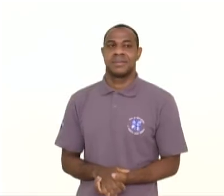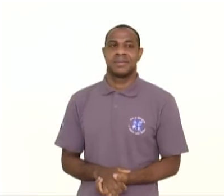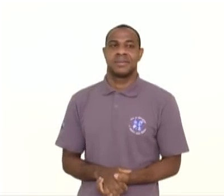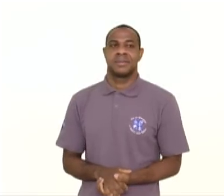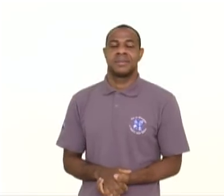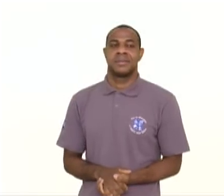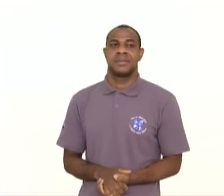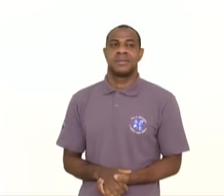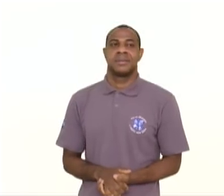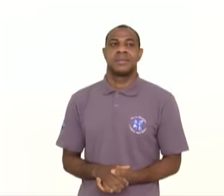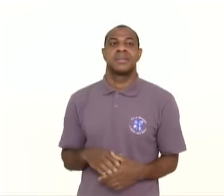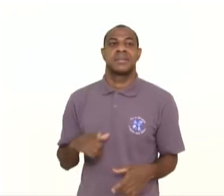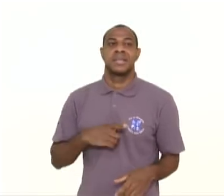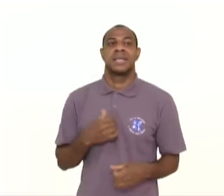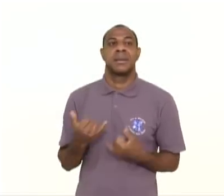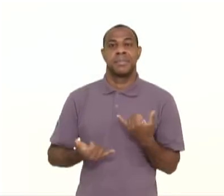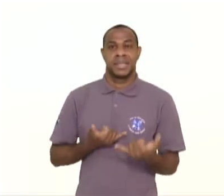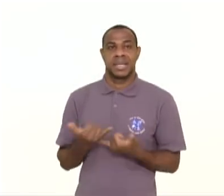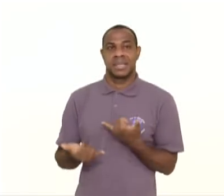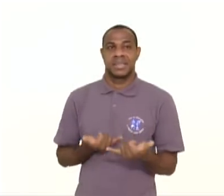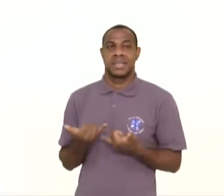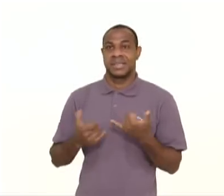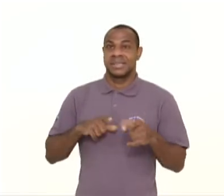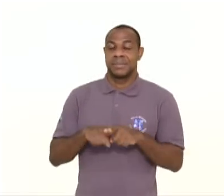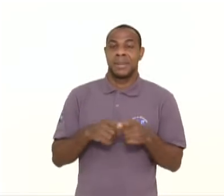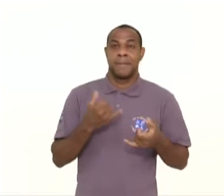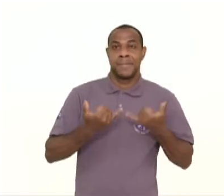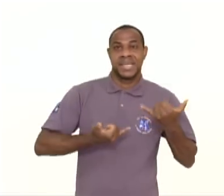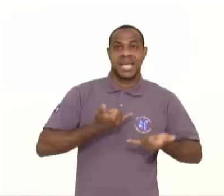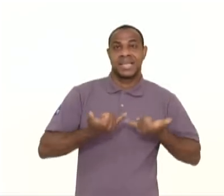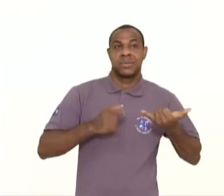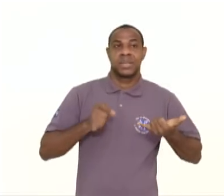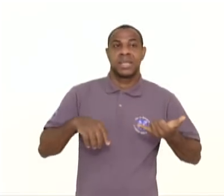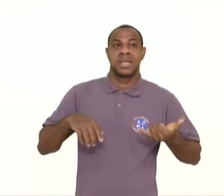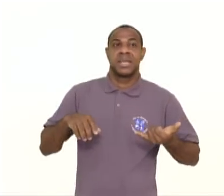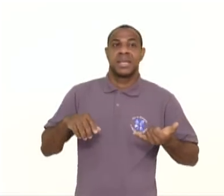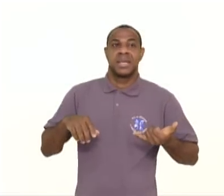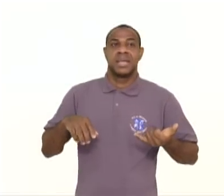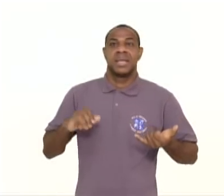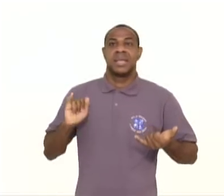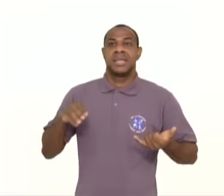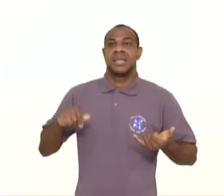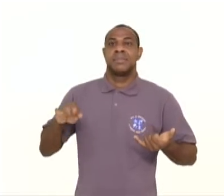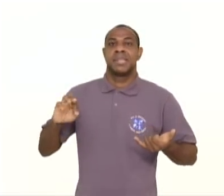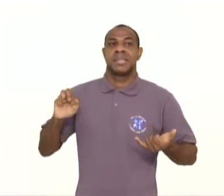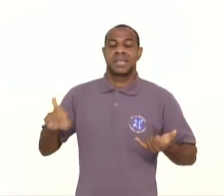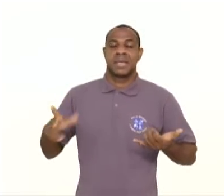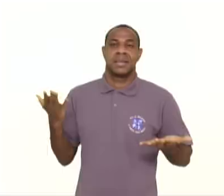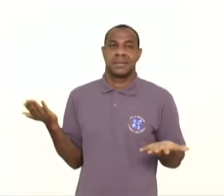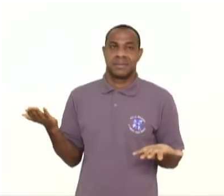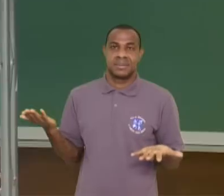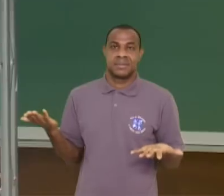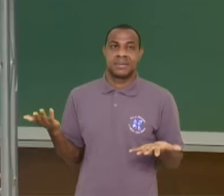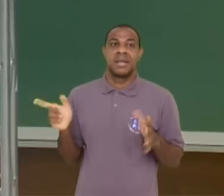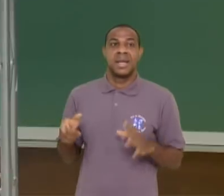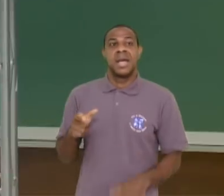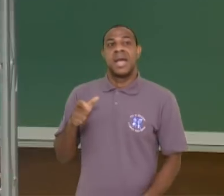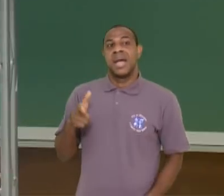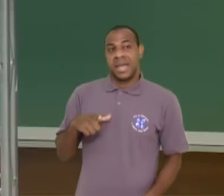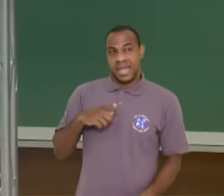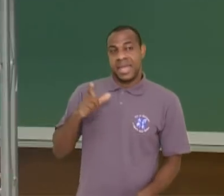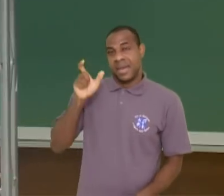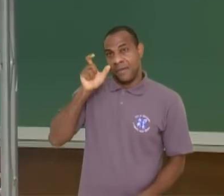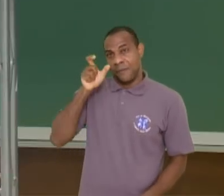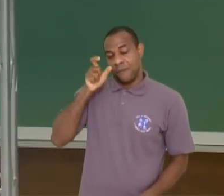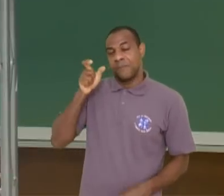último nós também temos a brincadeira de imitar, mais uma definição sobre a imitação, que era o tema da aula de hoje, né? Então, vídeos bastante interessantes, você está